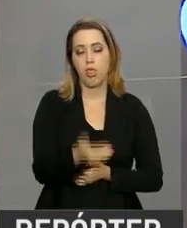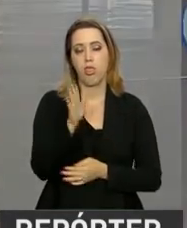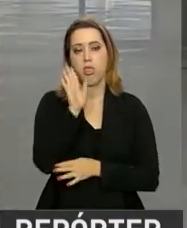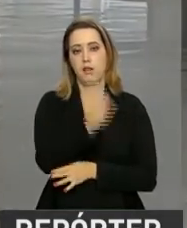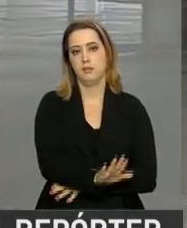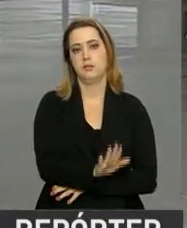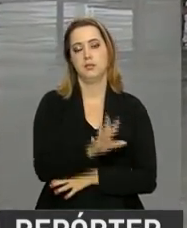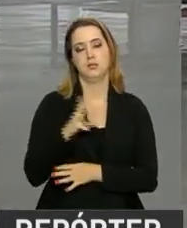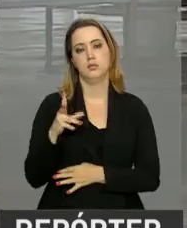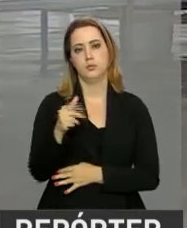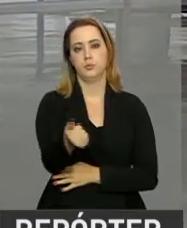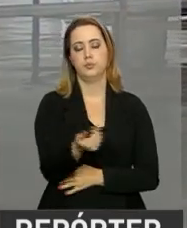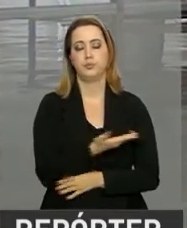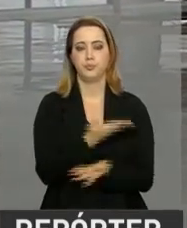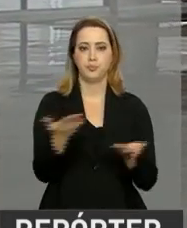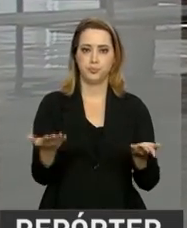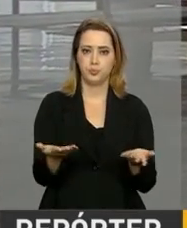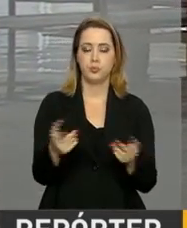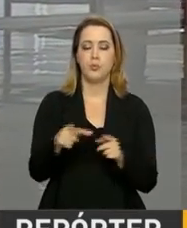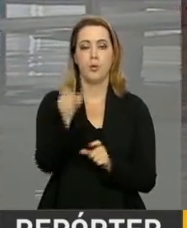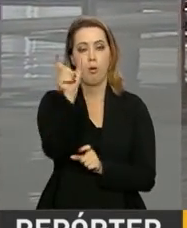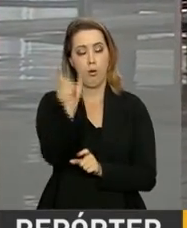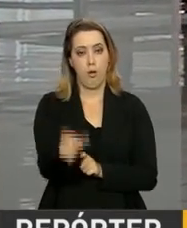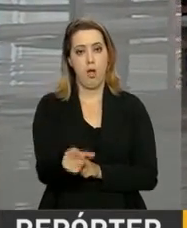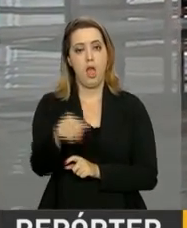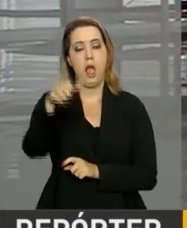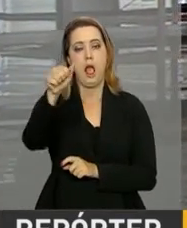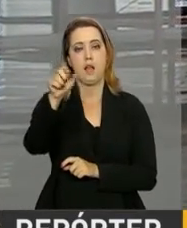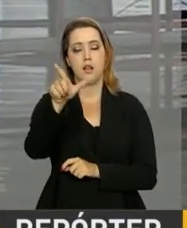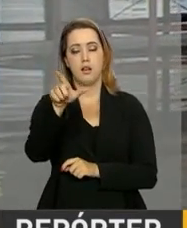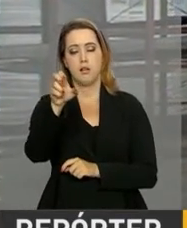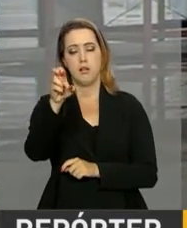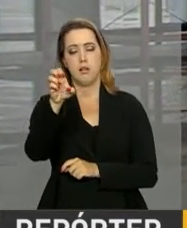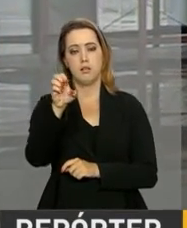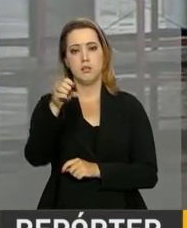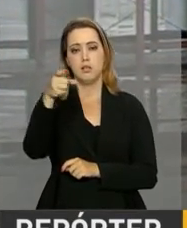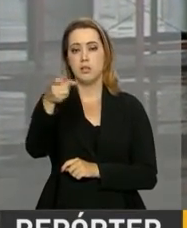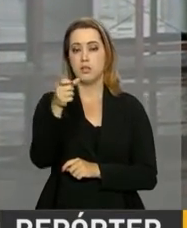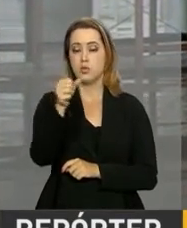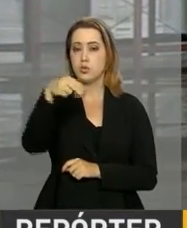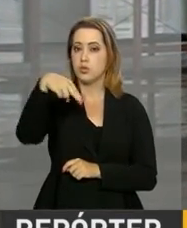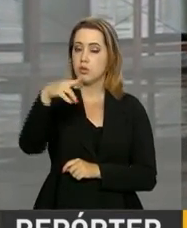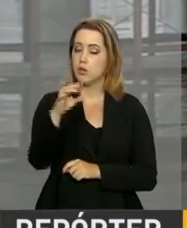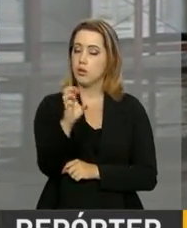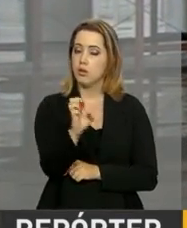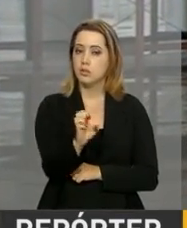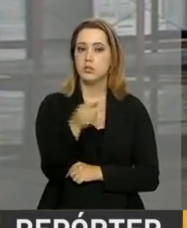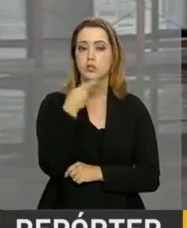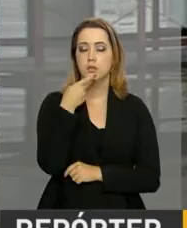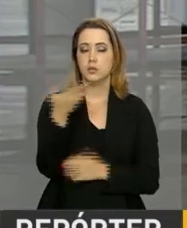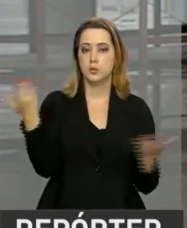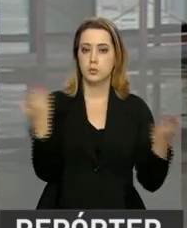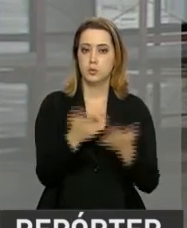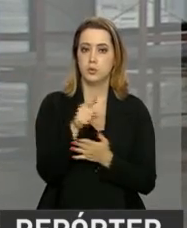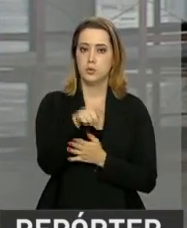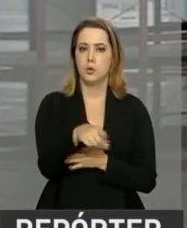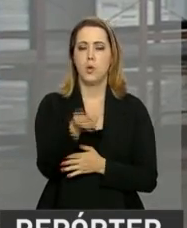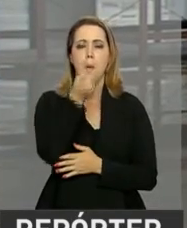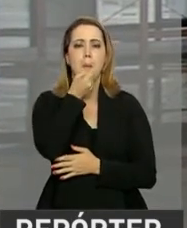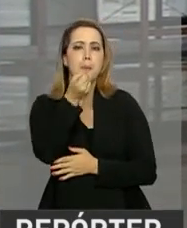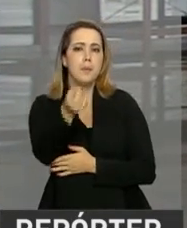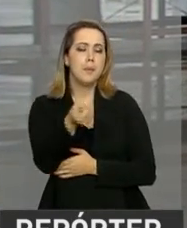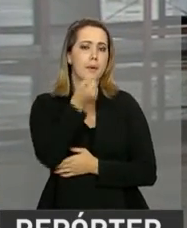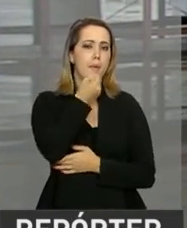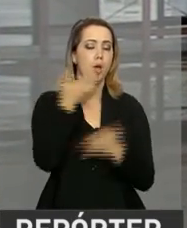todos o porta voz da presidência da república alexandre paula falou hoje com a imprensa segundo ele em virtude de reportagens